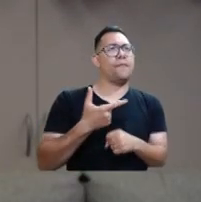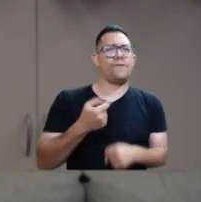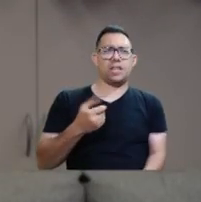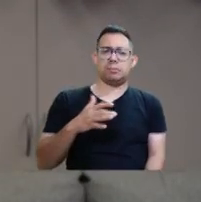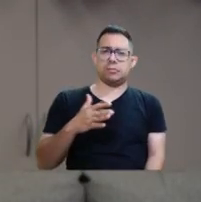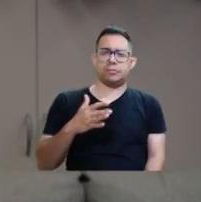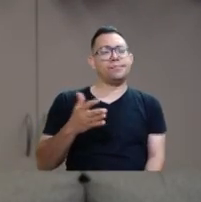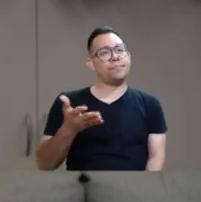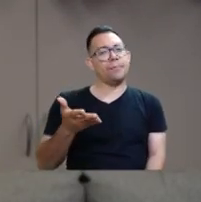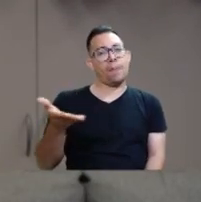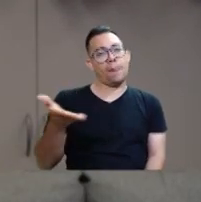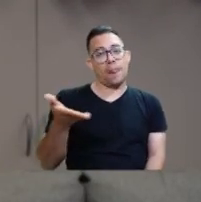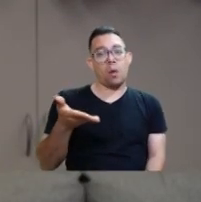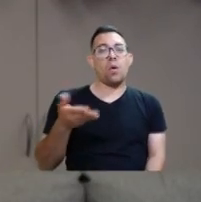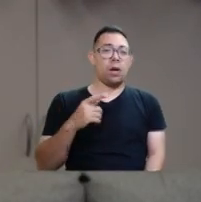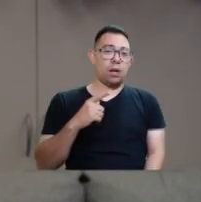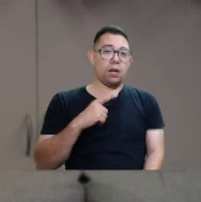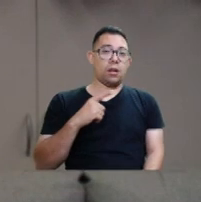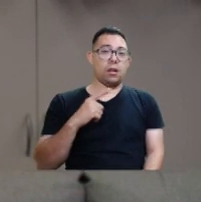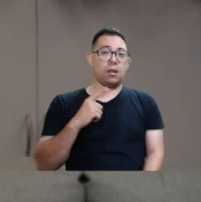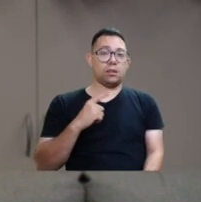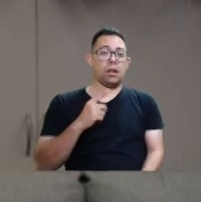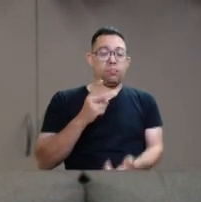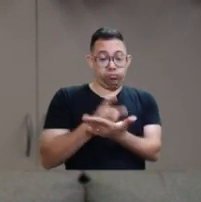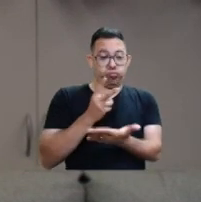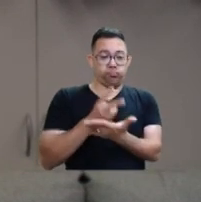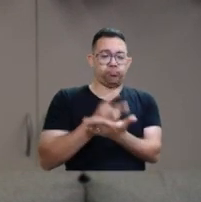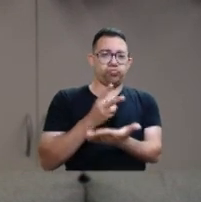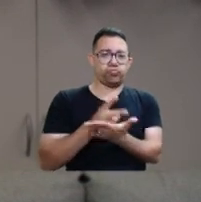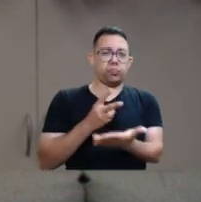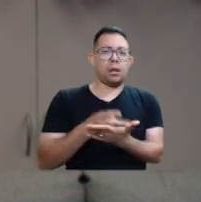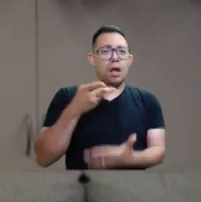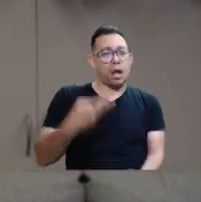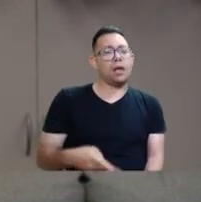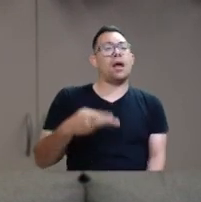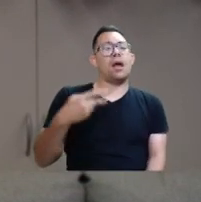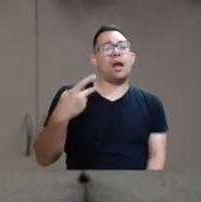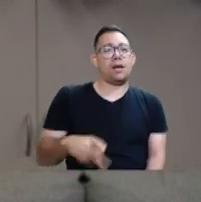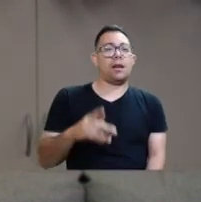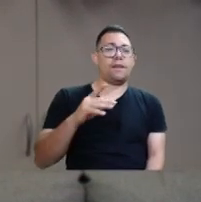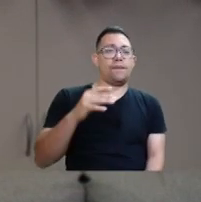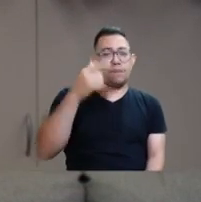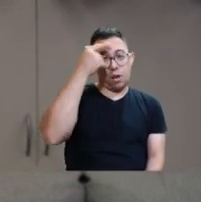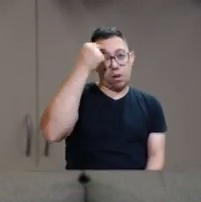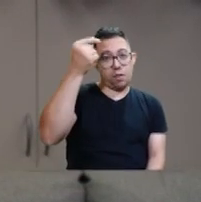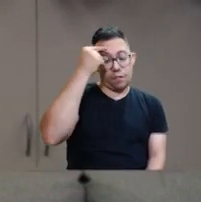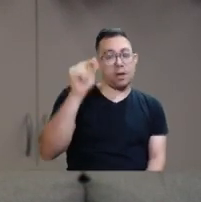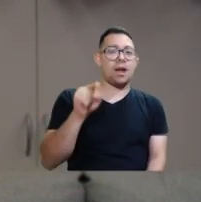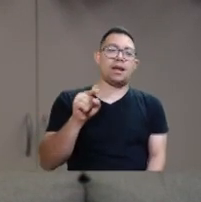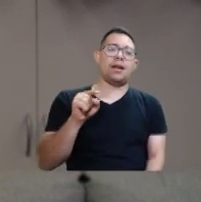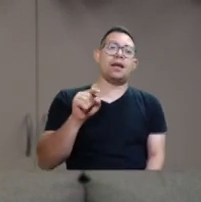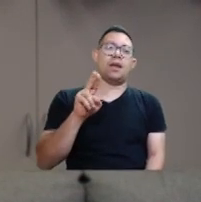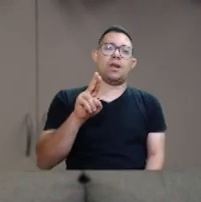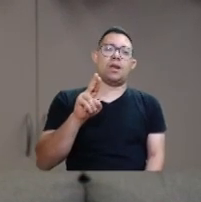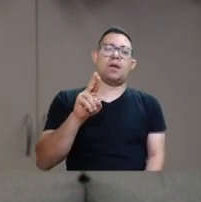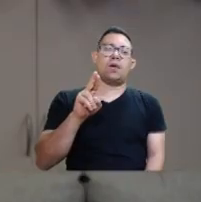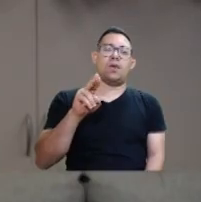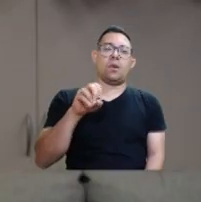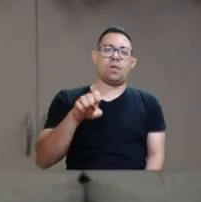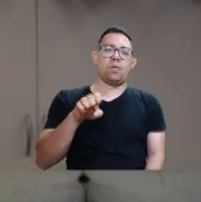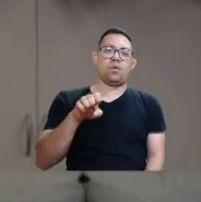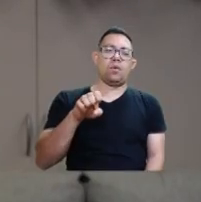histórico findado em 2020, se não me engano, e que agora tem essa continuidade com esse